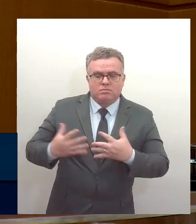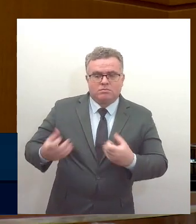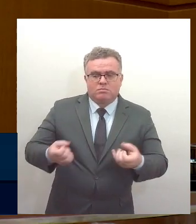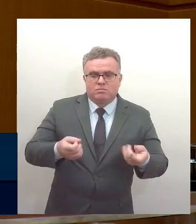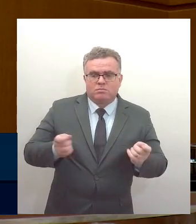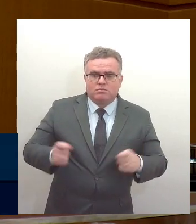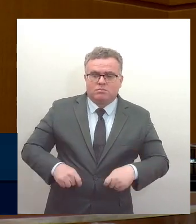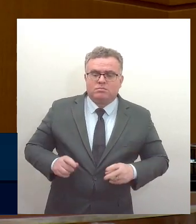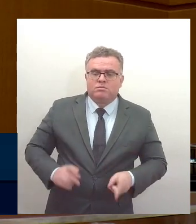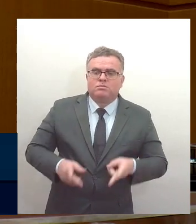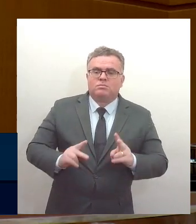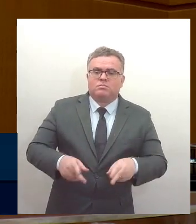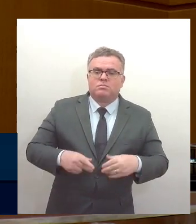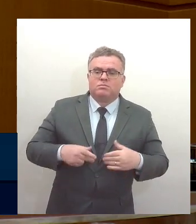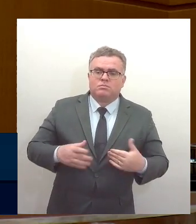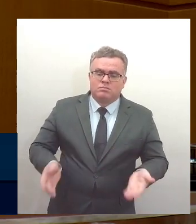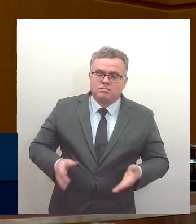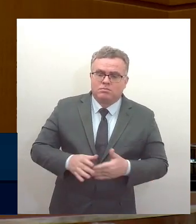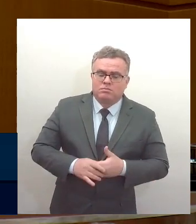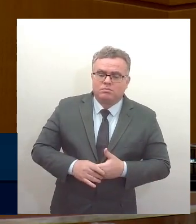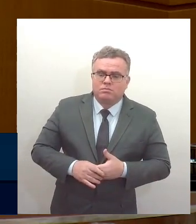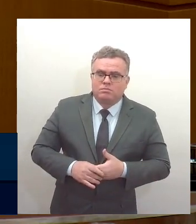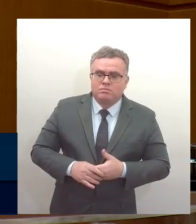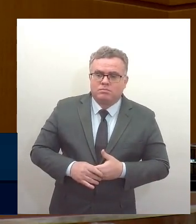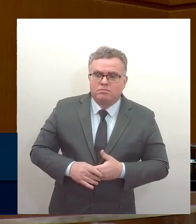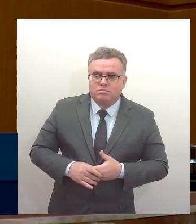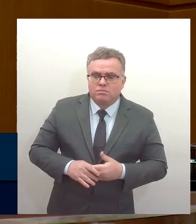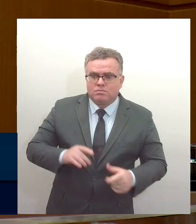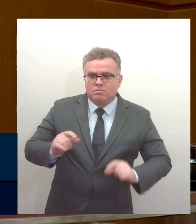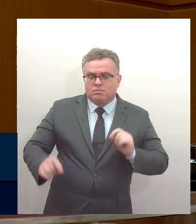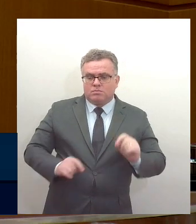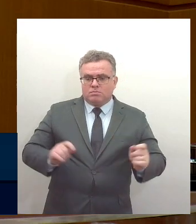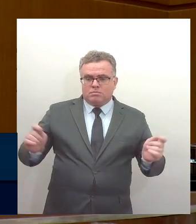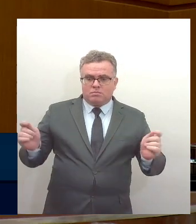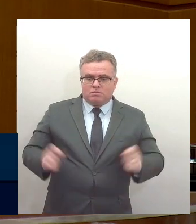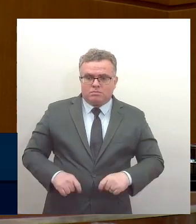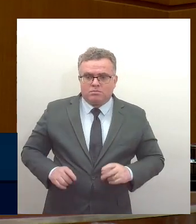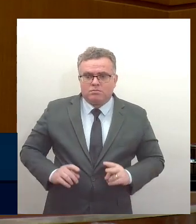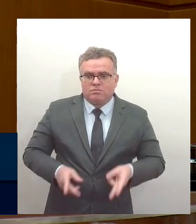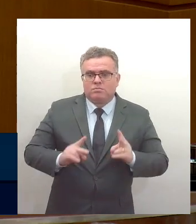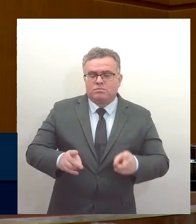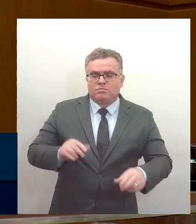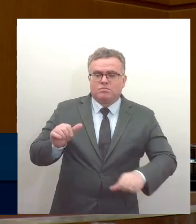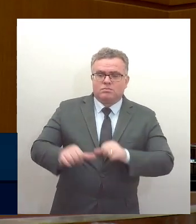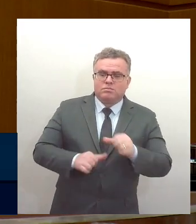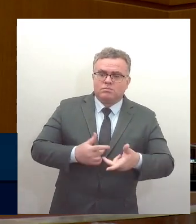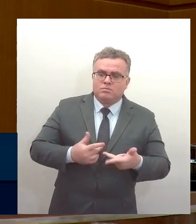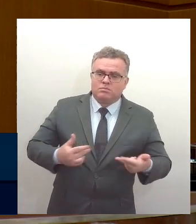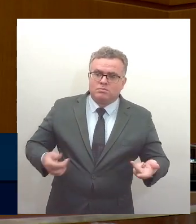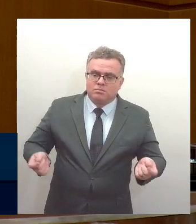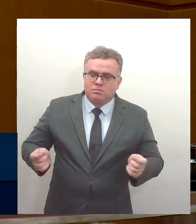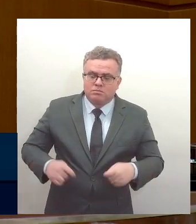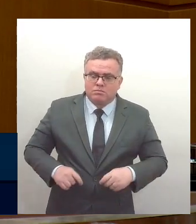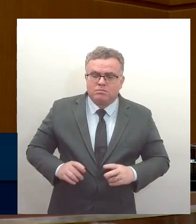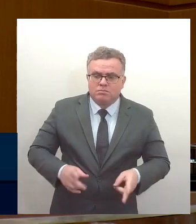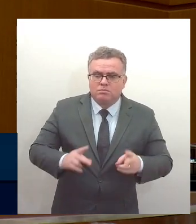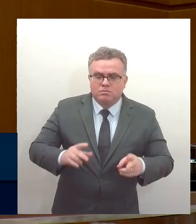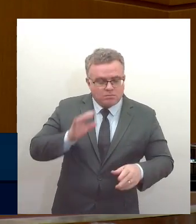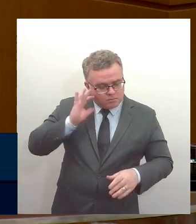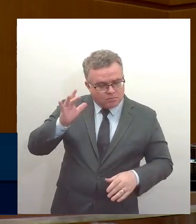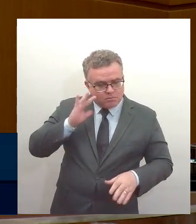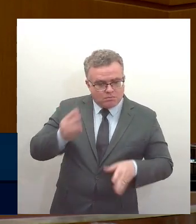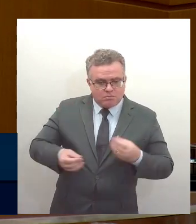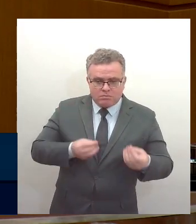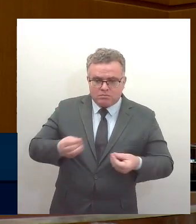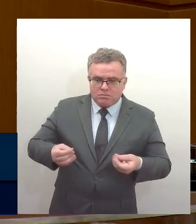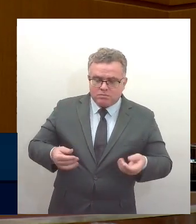depois dessa fala aqui, muita gente muda um pouco a forma de pensar e a gente tenta melhorar essa situação para a